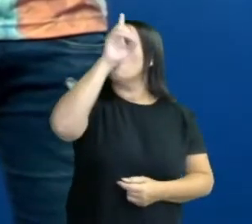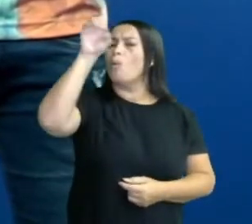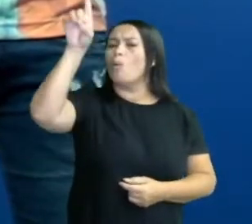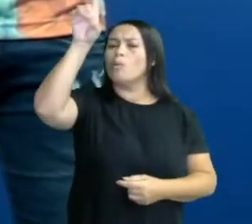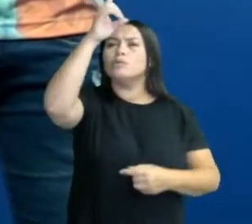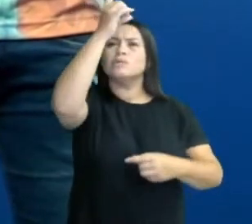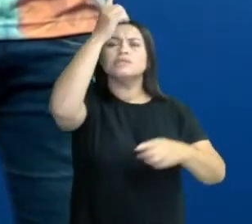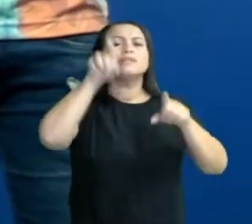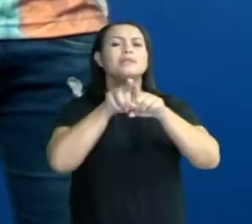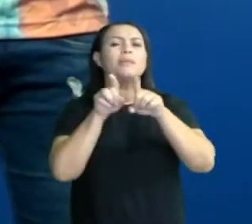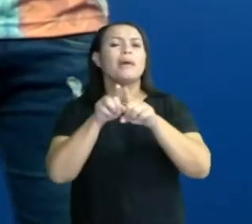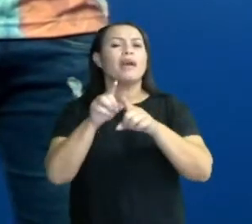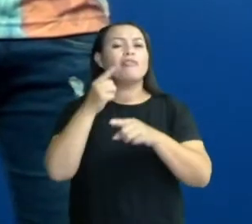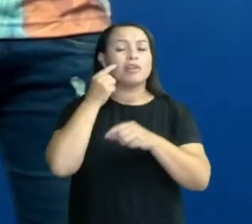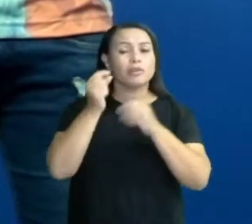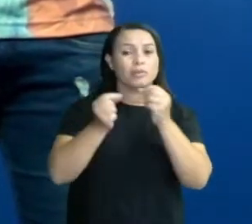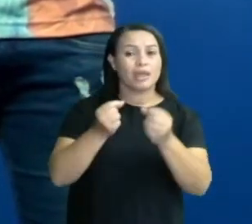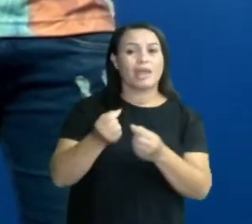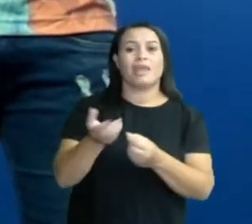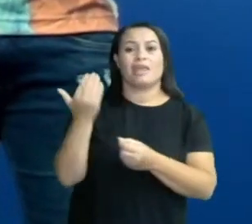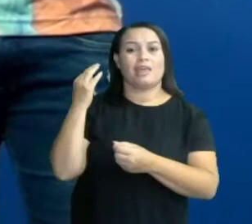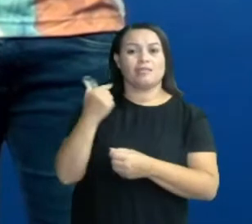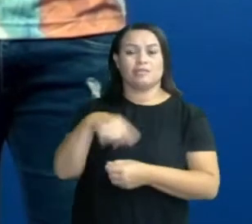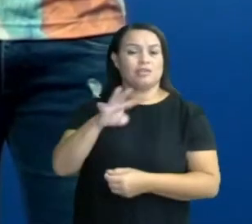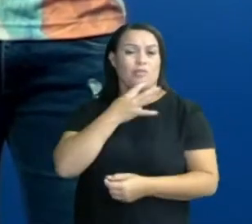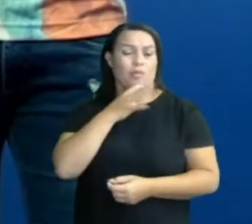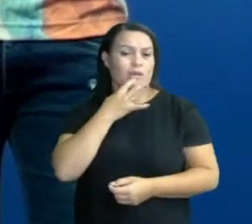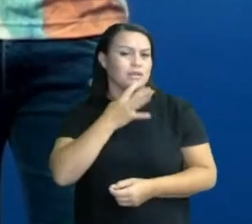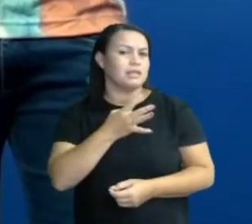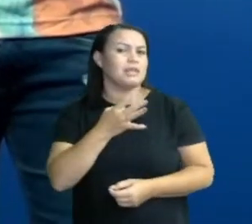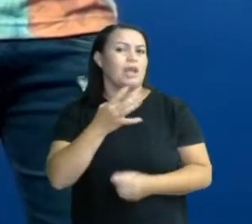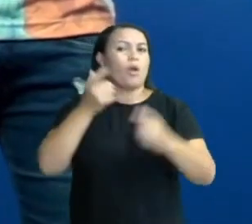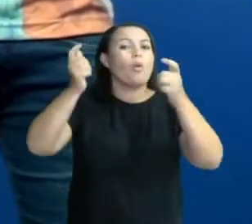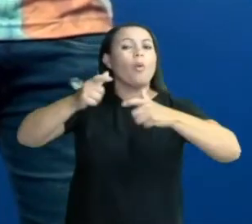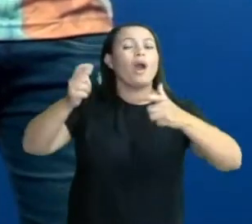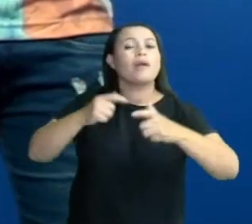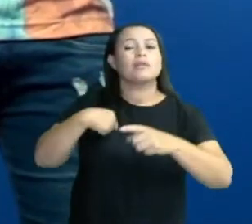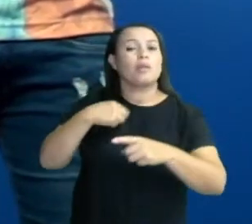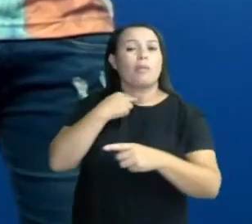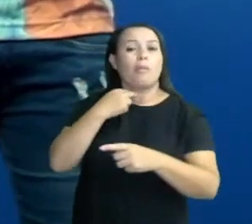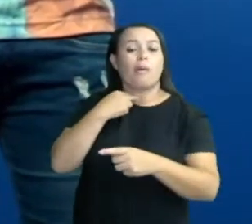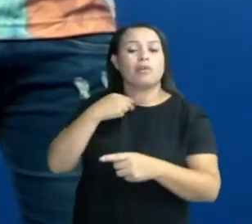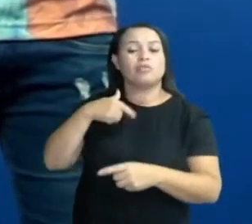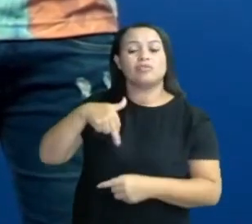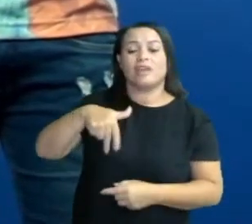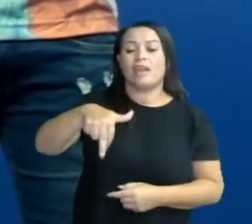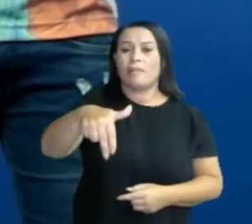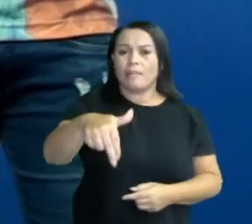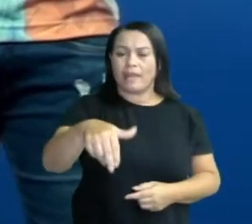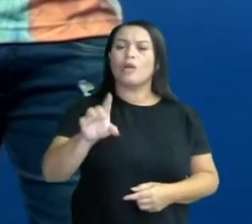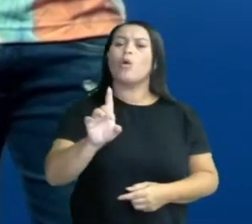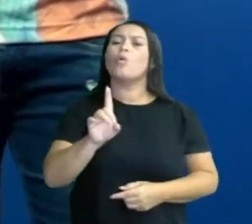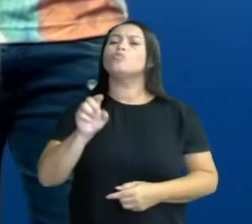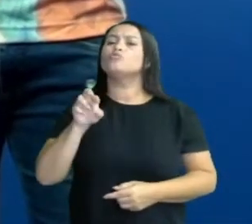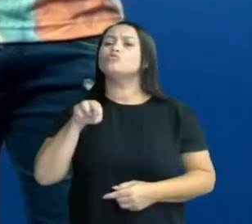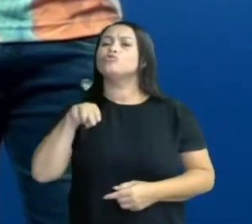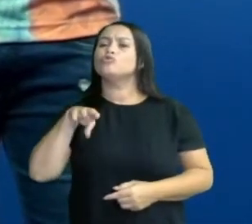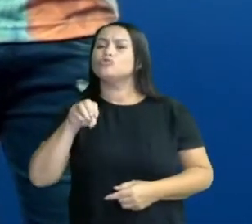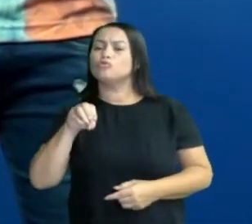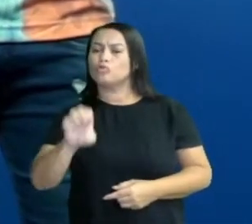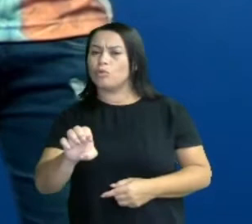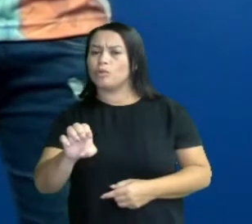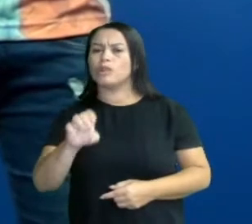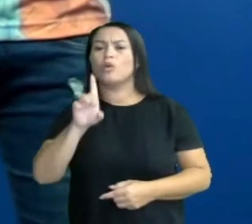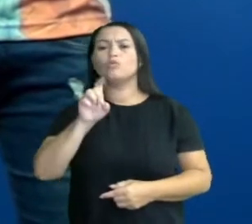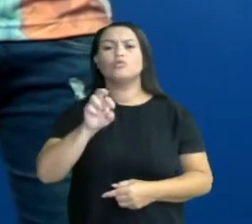fazer voos, né, por áreas que de repente você não tem acesso, que você não pode chegar a pé, por exemplo. Então o drone vai favorecer muito